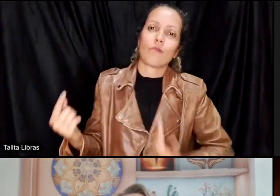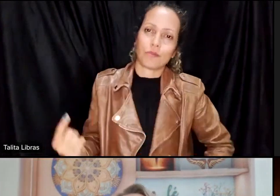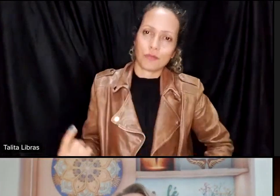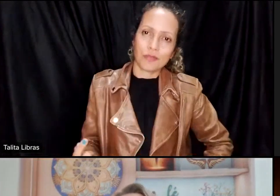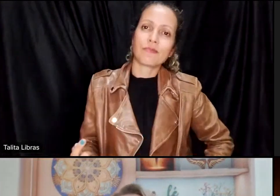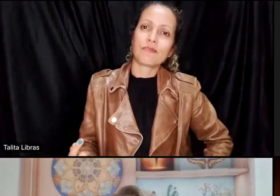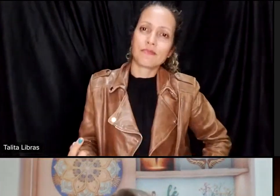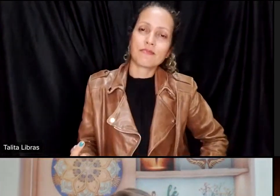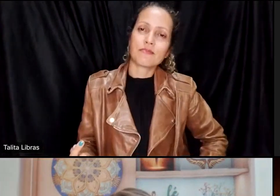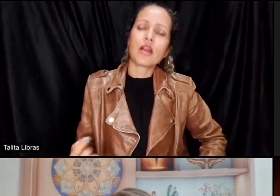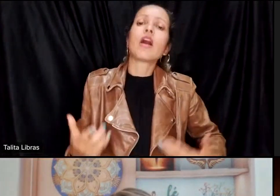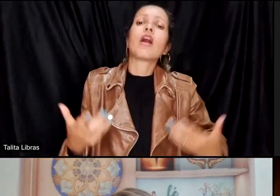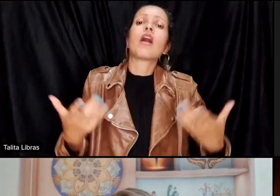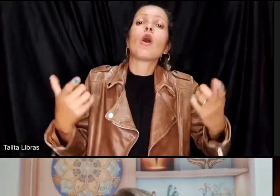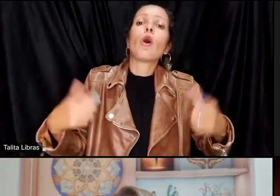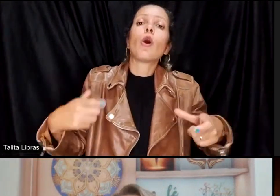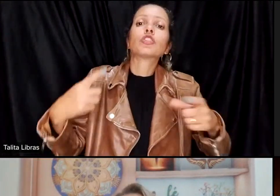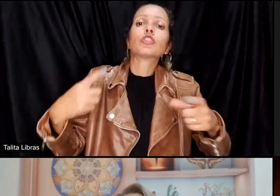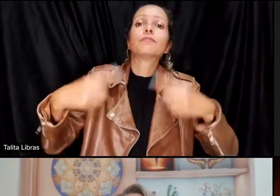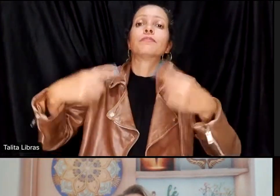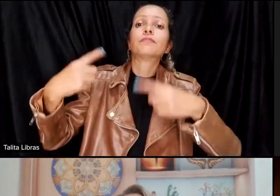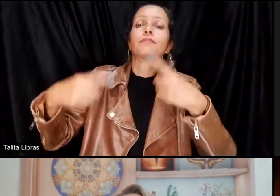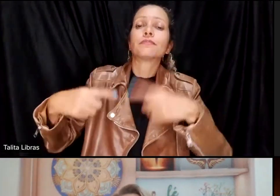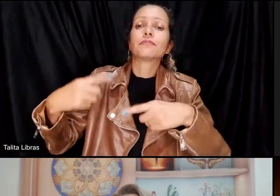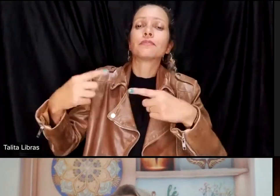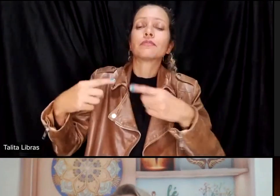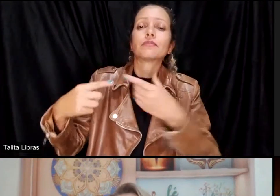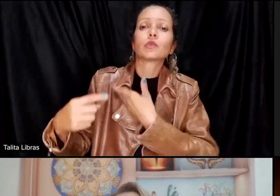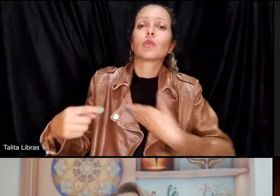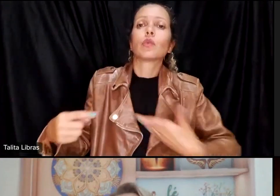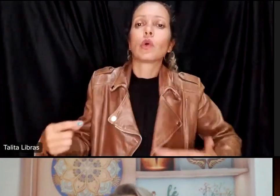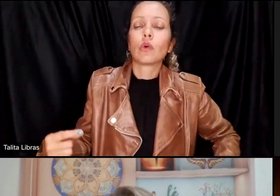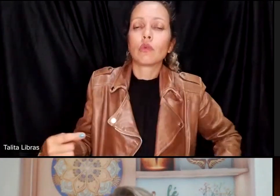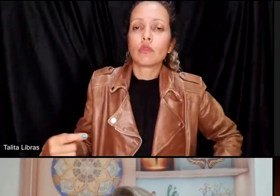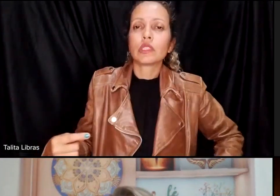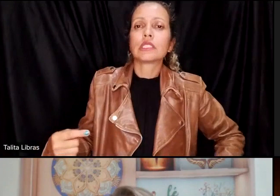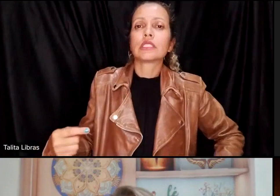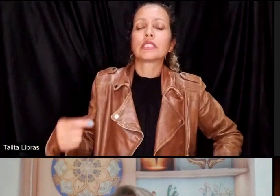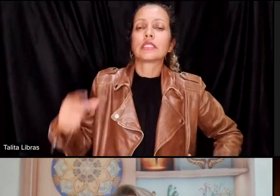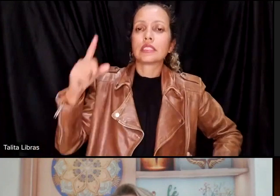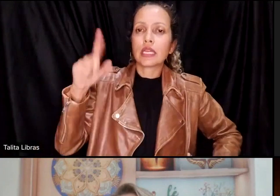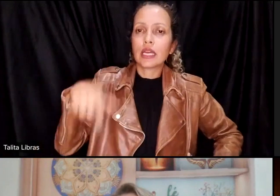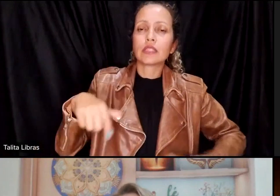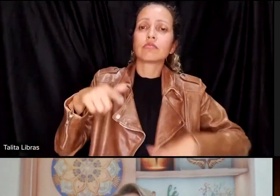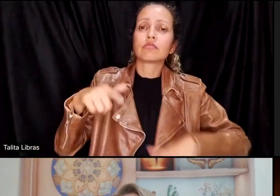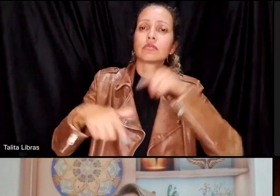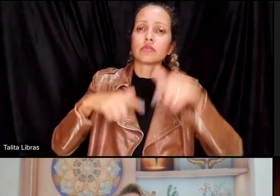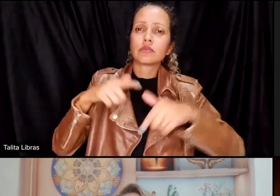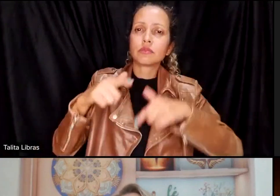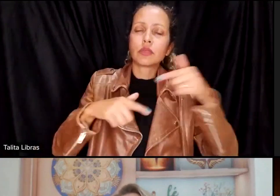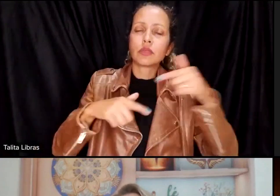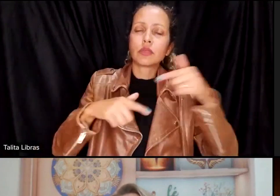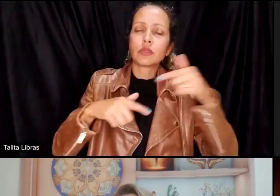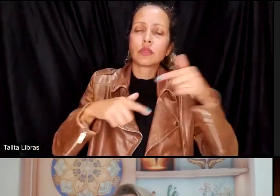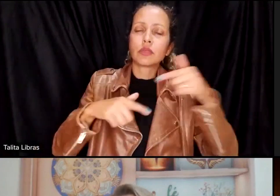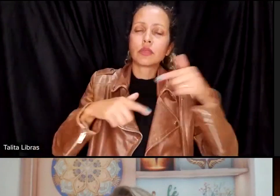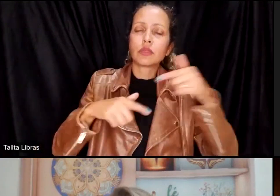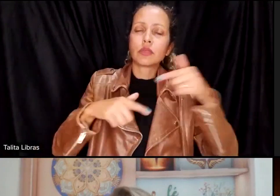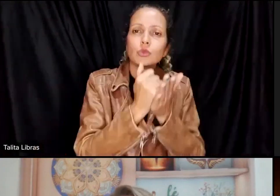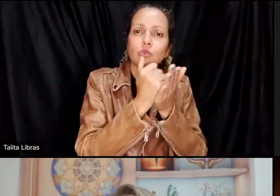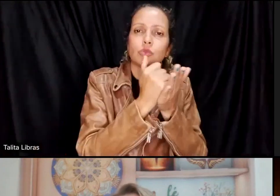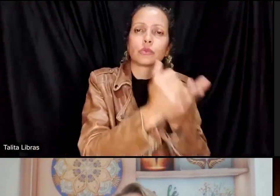as políticas públicas que não têm um trabalho efetivo para oferecer para os